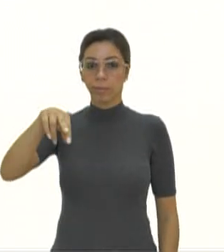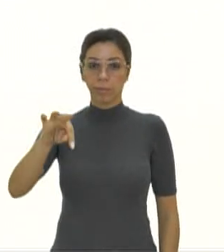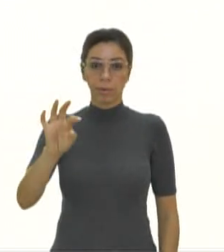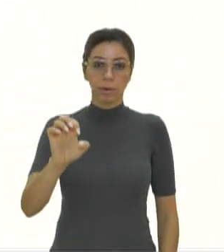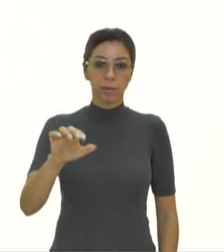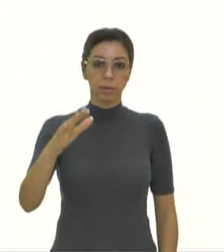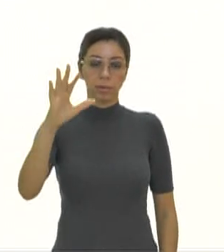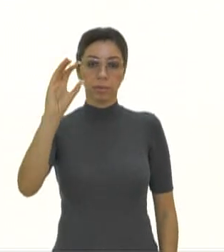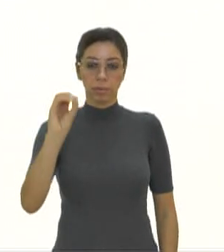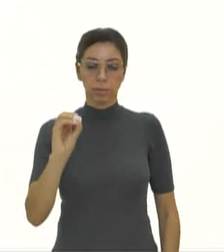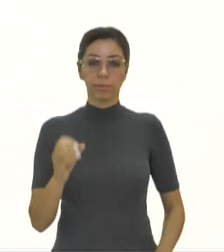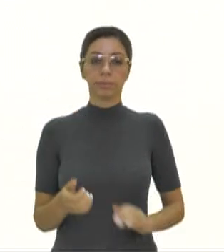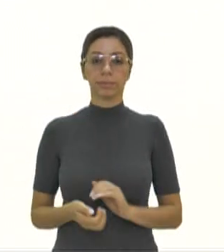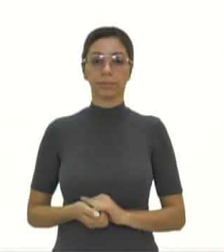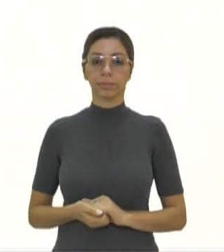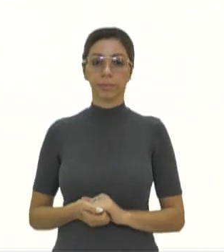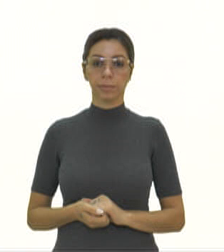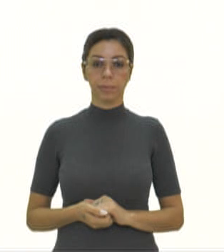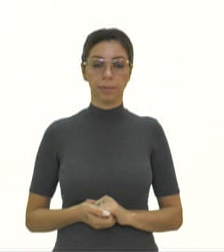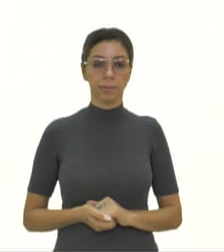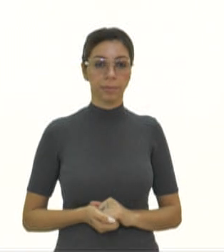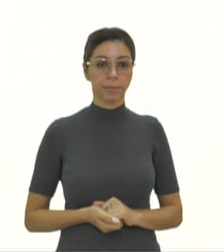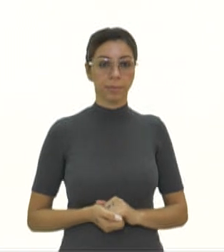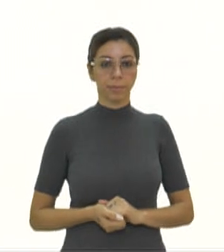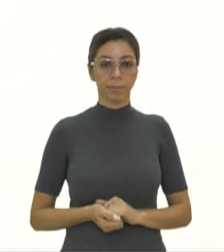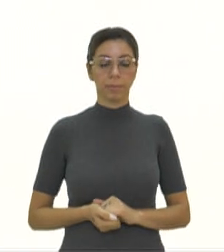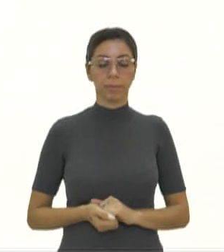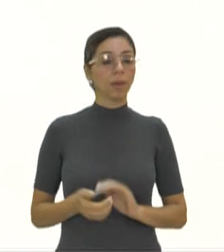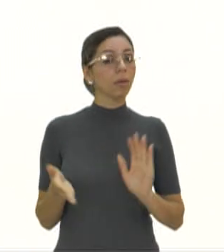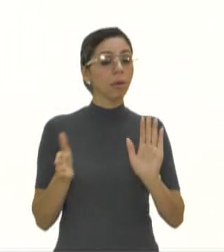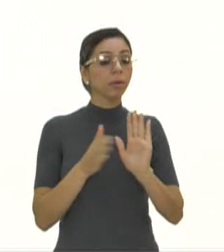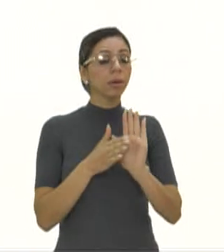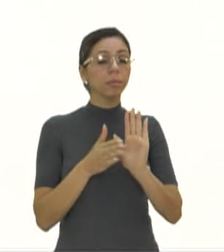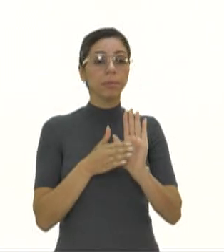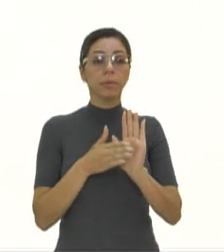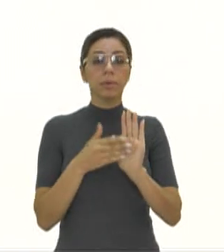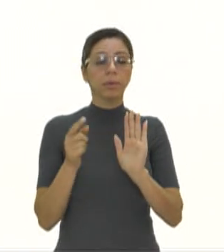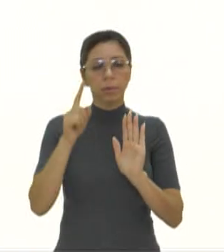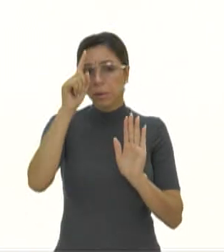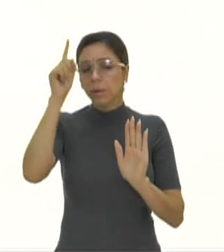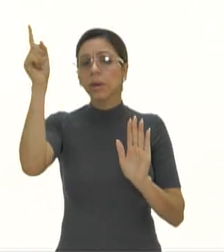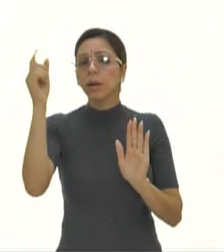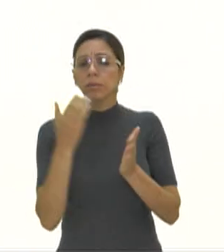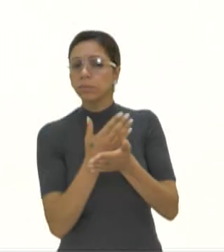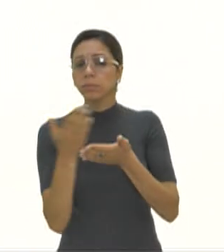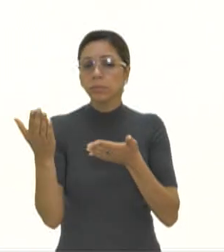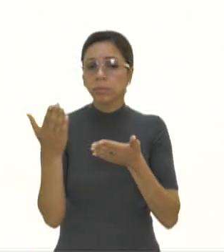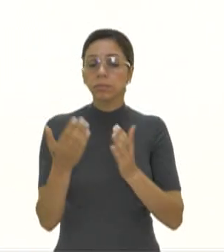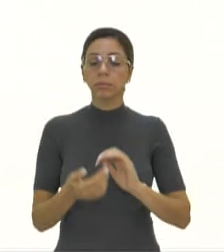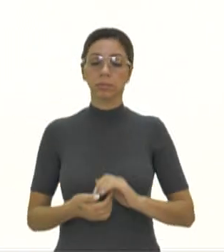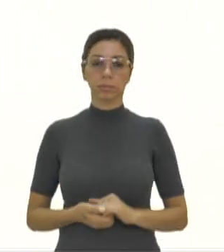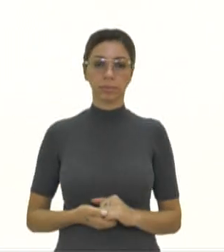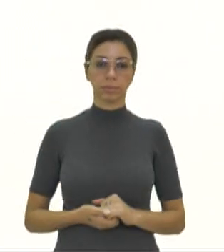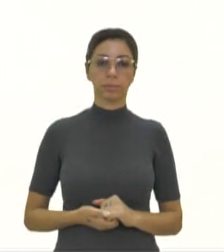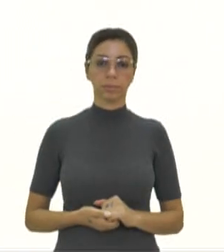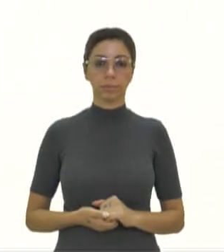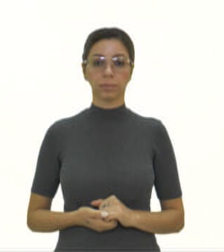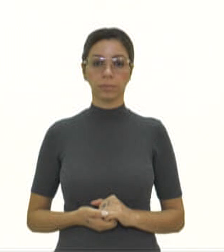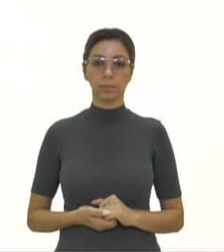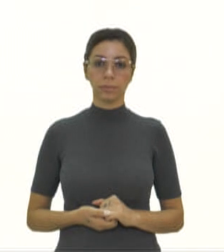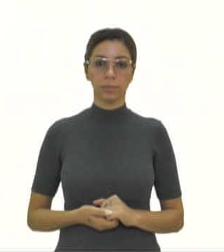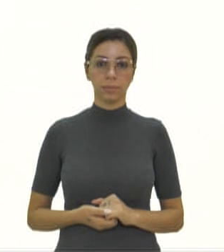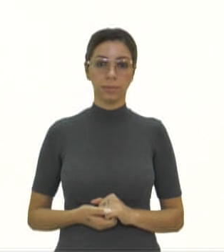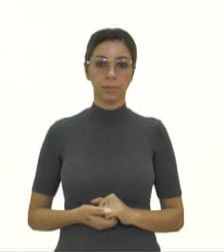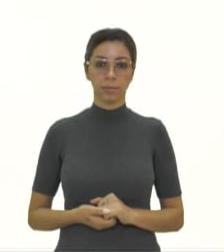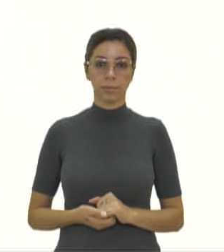B. What was his purpose? B. Qual foi a proposta dele? Qual foi a ideia inicial? C. His invention